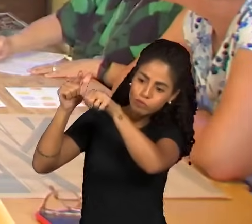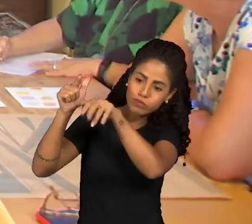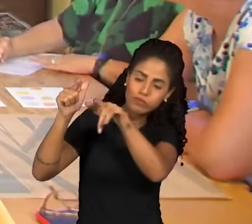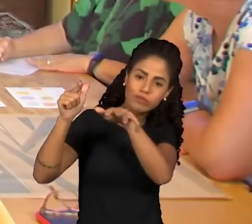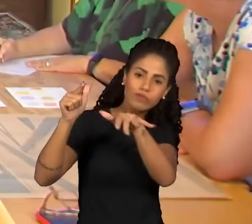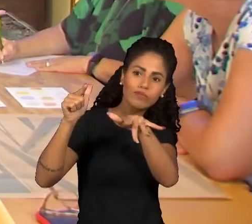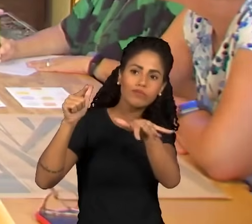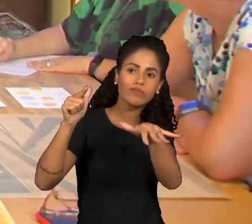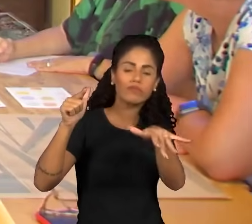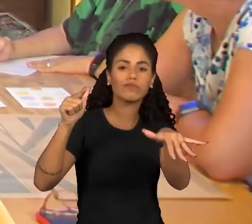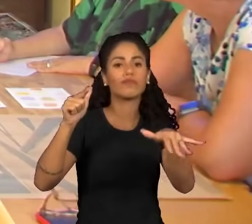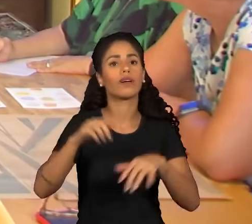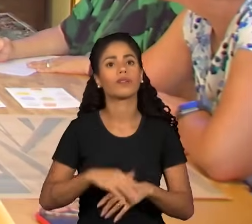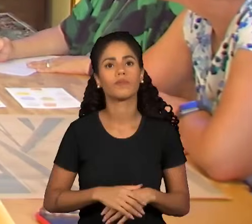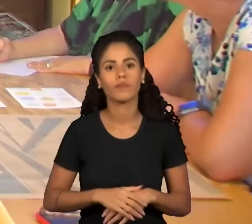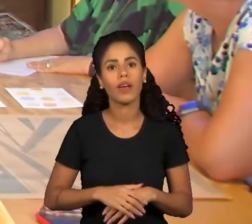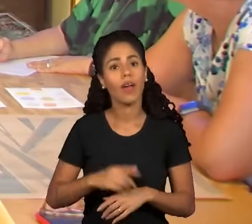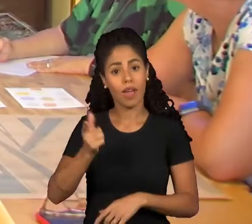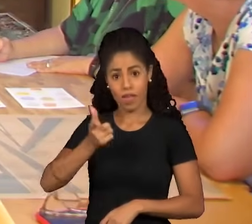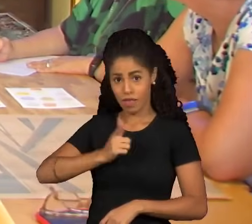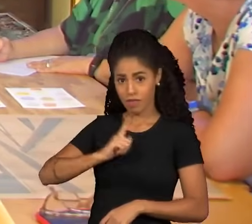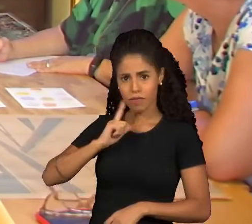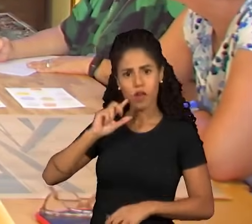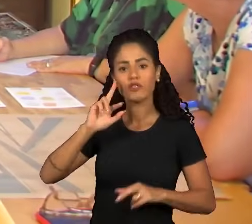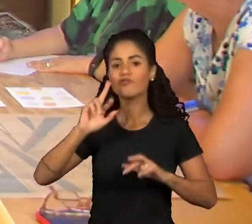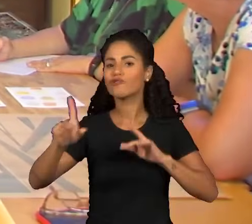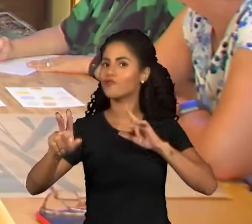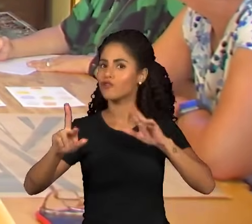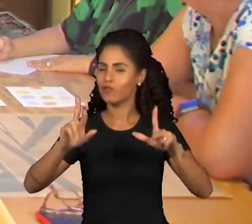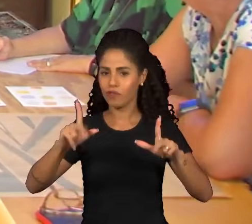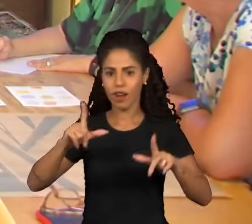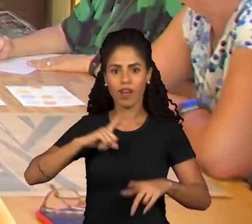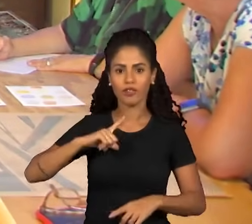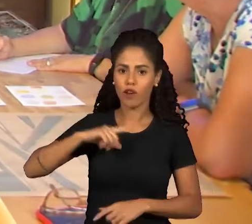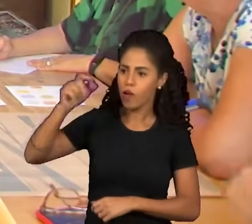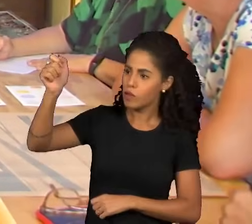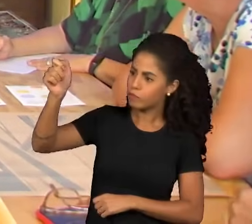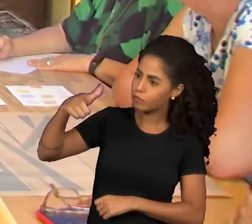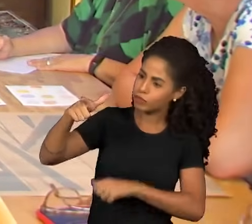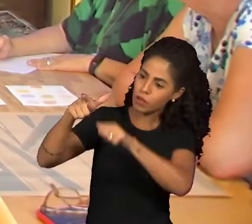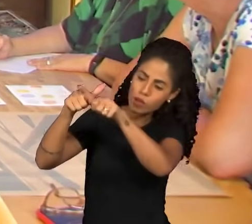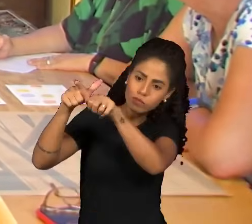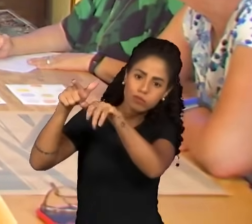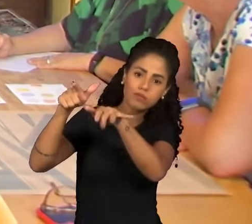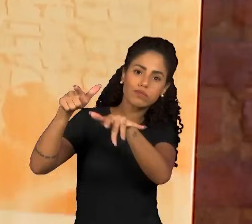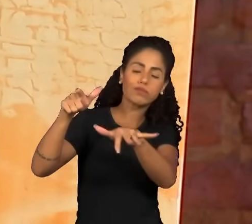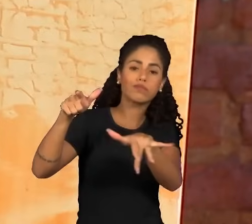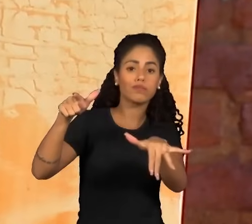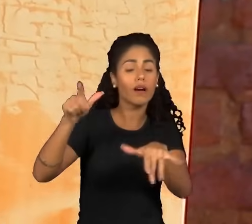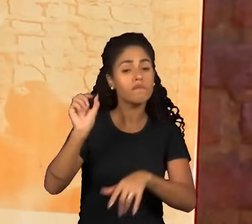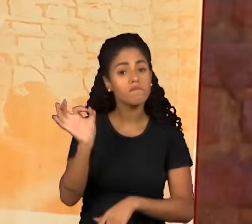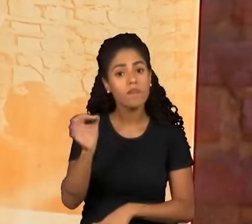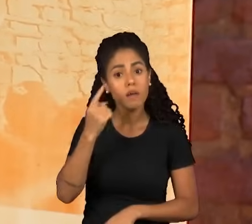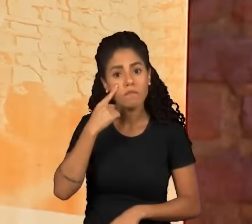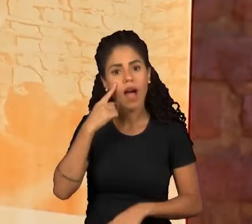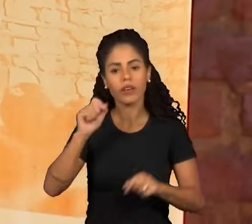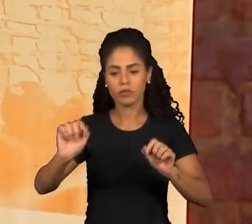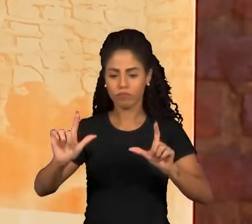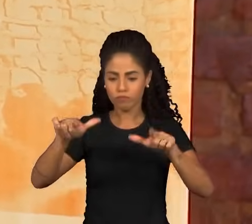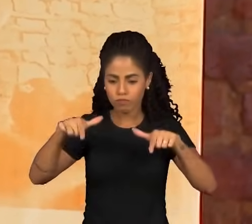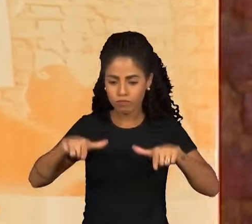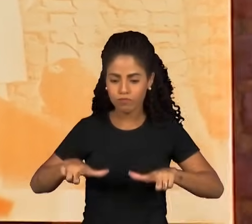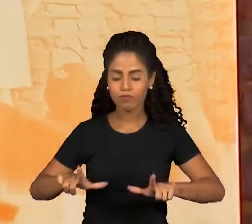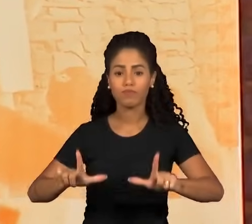gente tem folhas, diferentes que vão dando resultados diferentes, Na impressão das folhas,